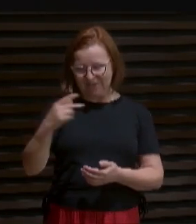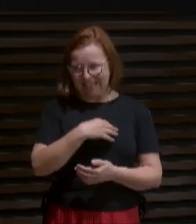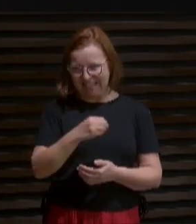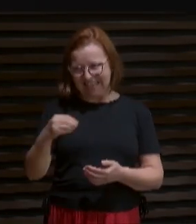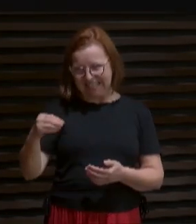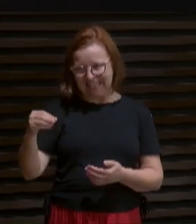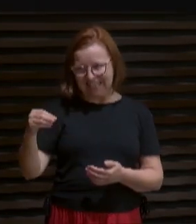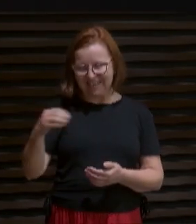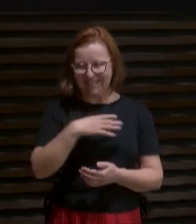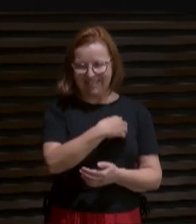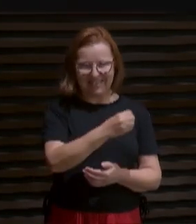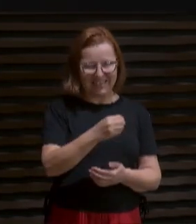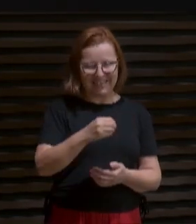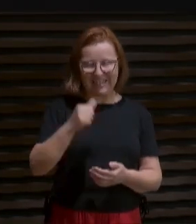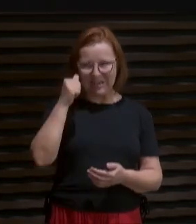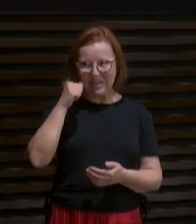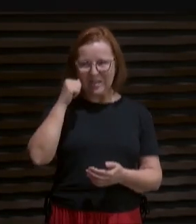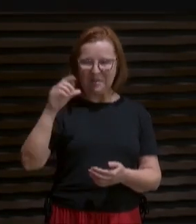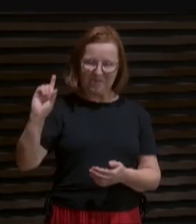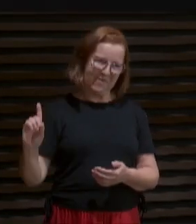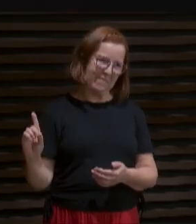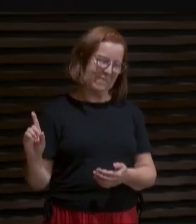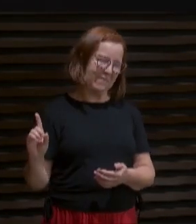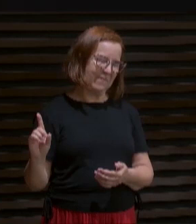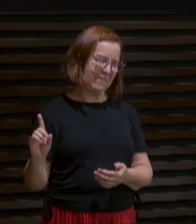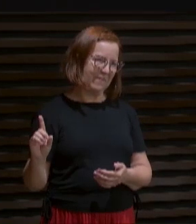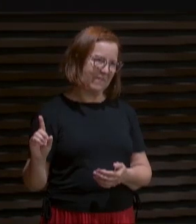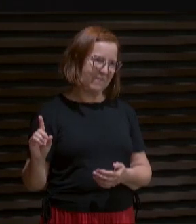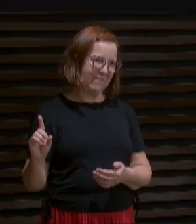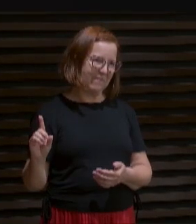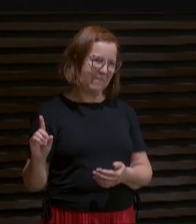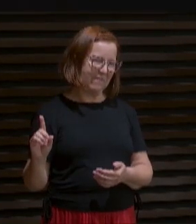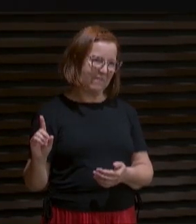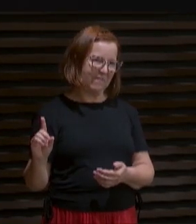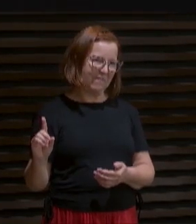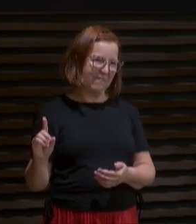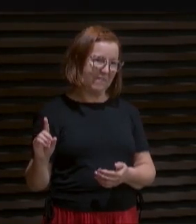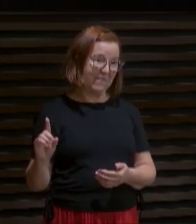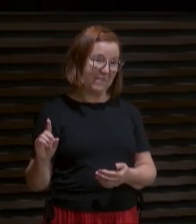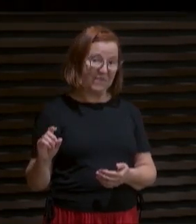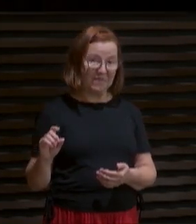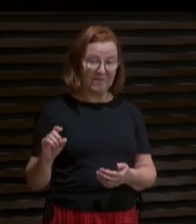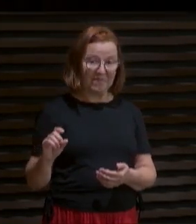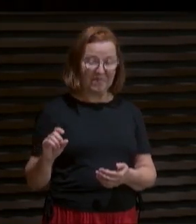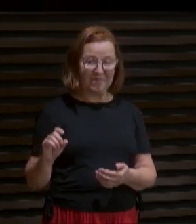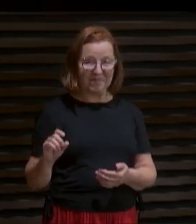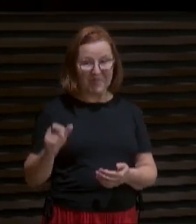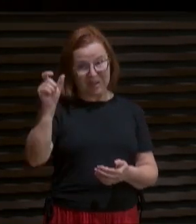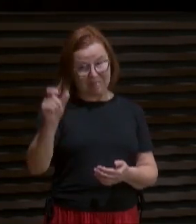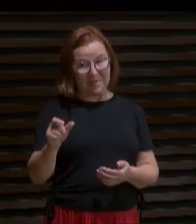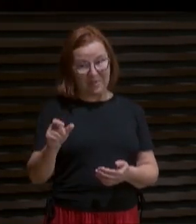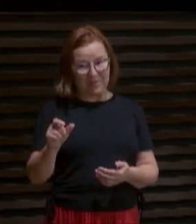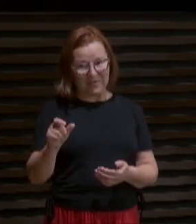da mulher, aquele que iria esmagar a cabeça da serpente